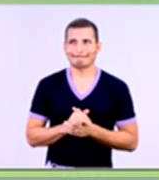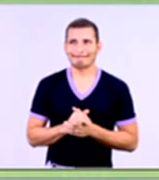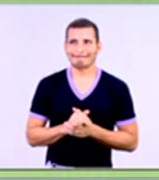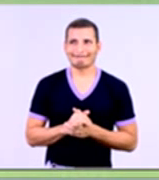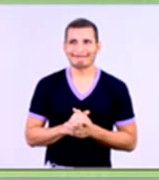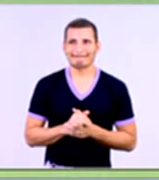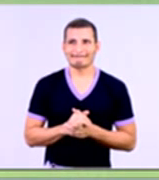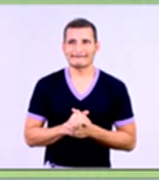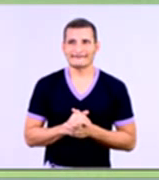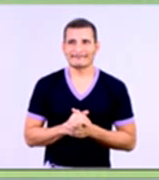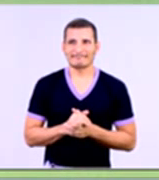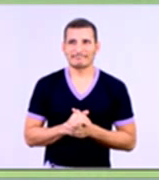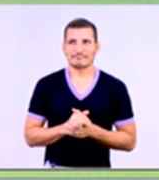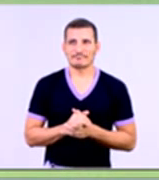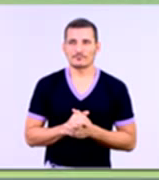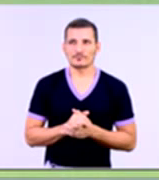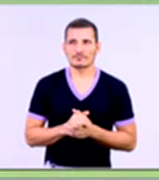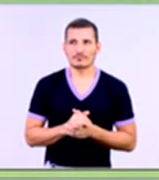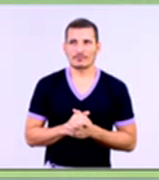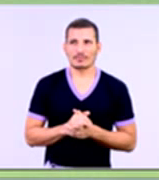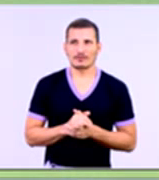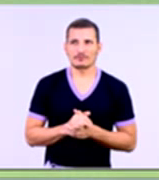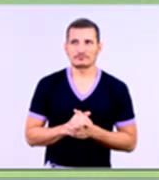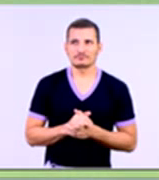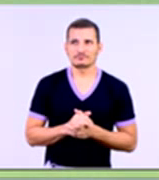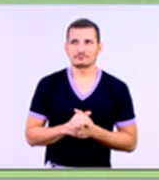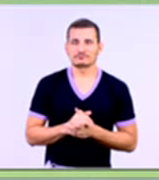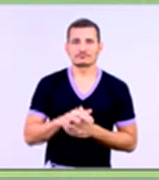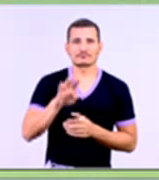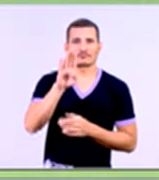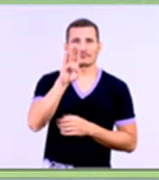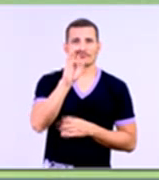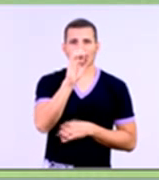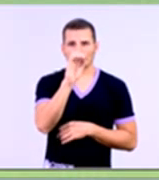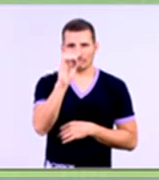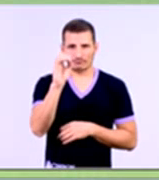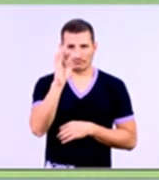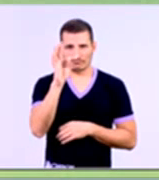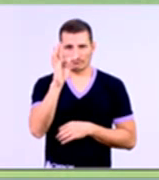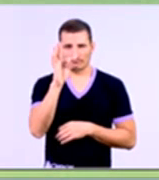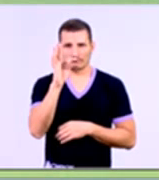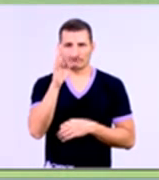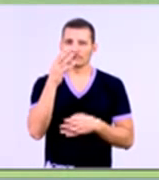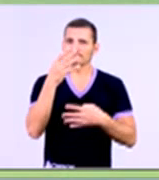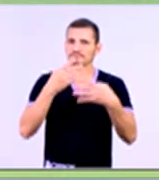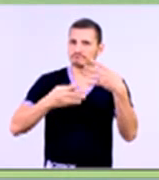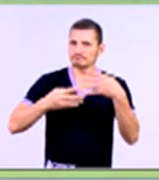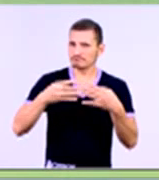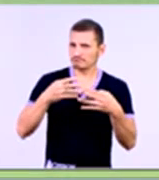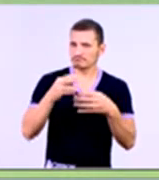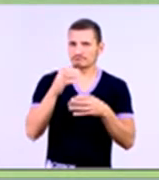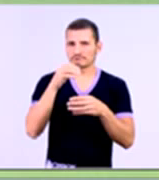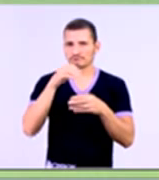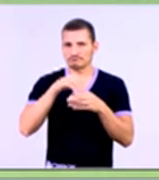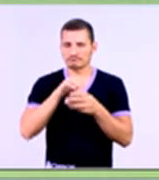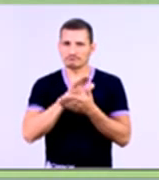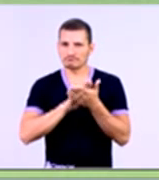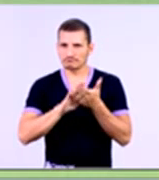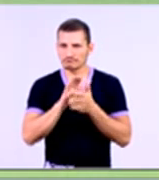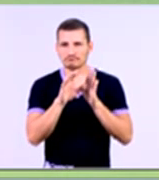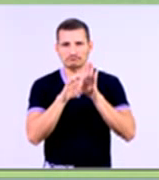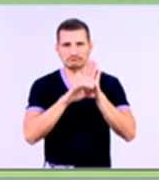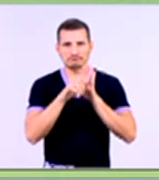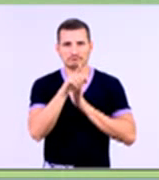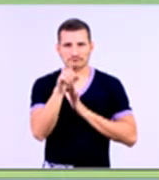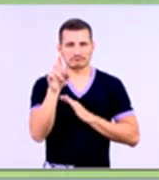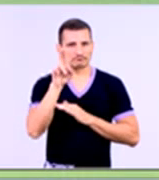Bom, observem que o Bootstrap, ele não interfere de forma imediata dentro dos conceitos que você vai aplicar no